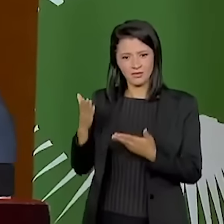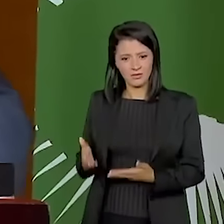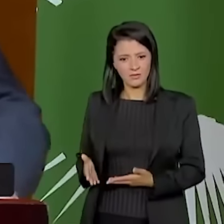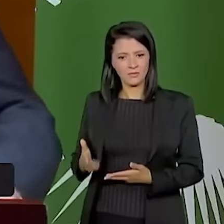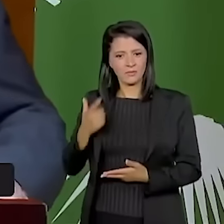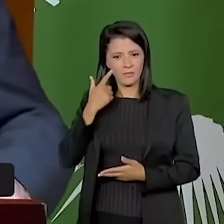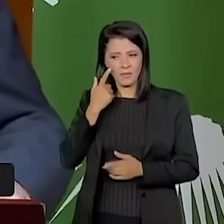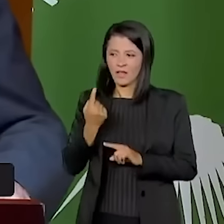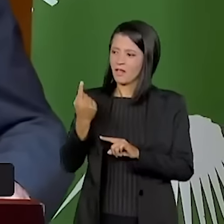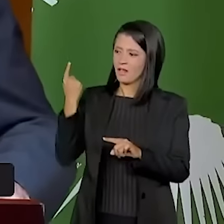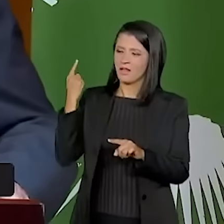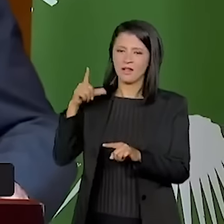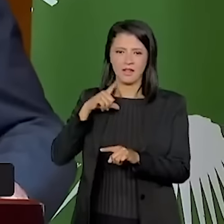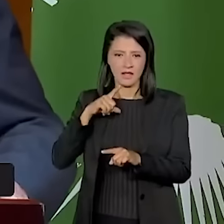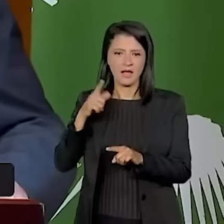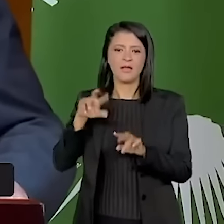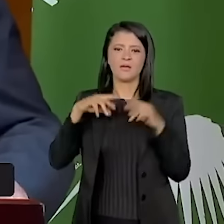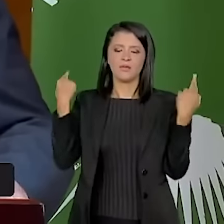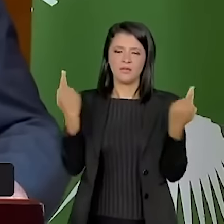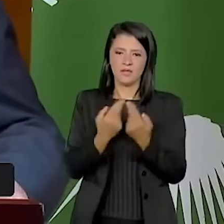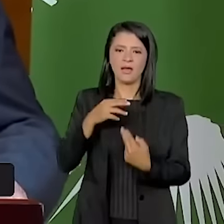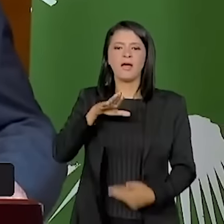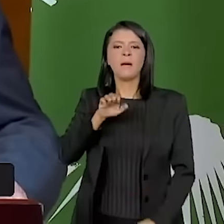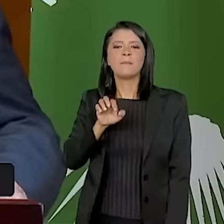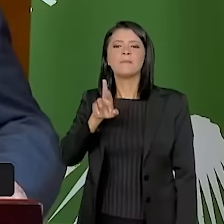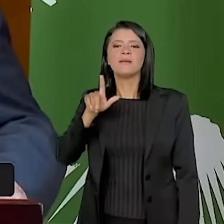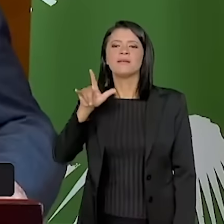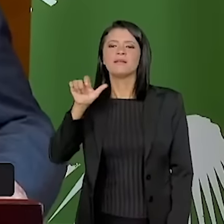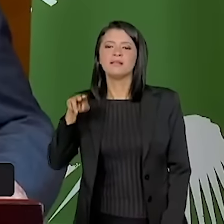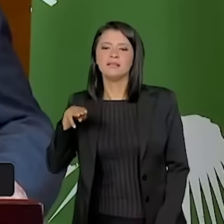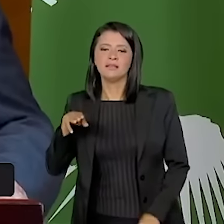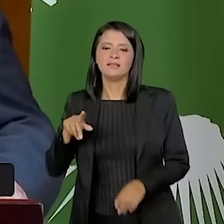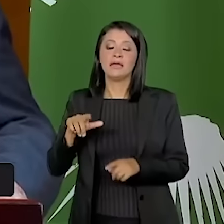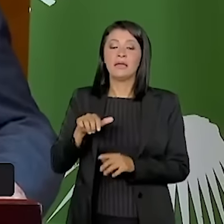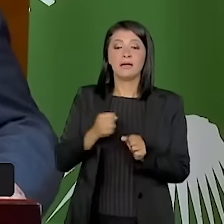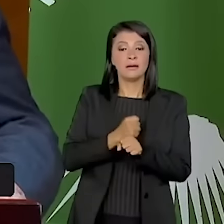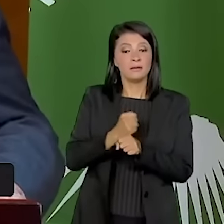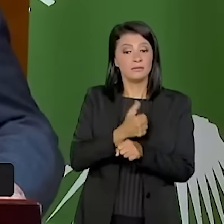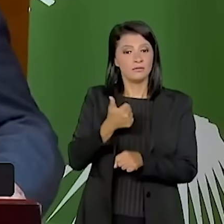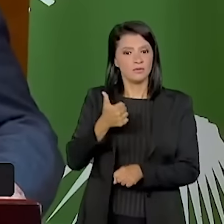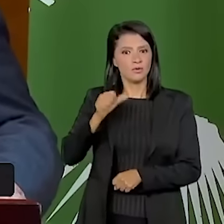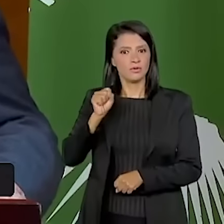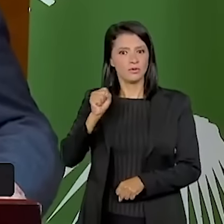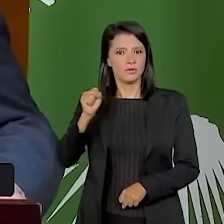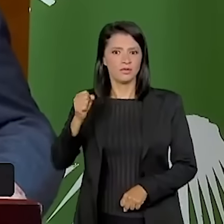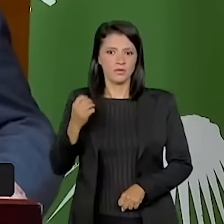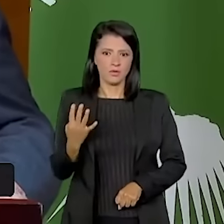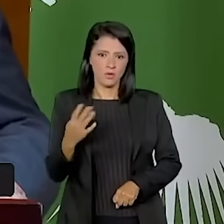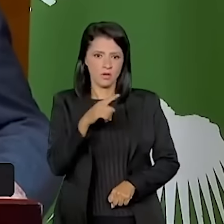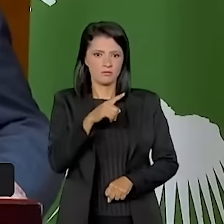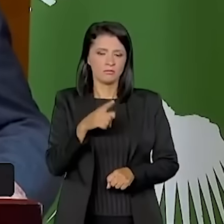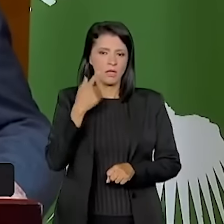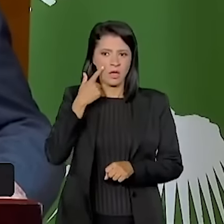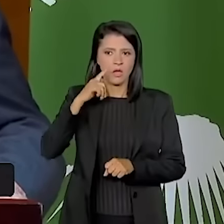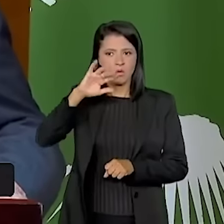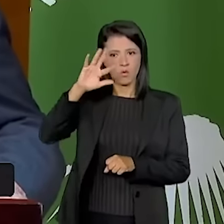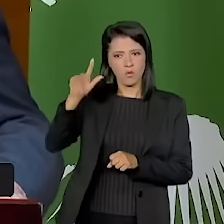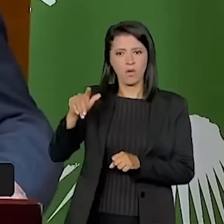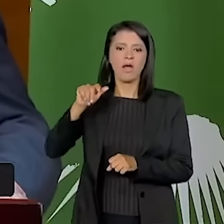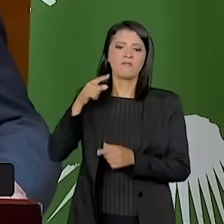que desde a Conferência de Berlim, de 1884, quando a África foi